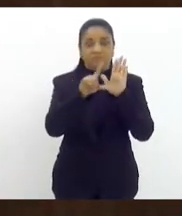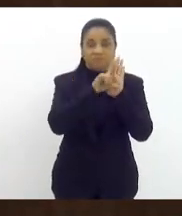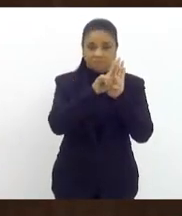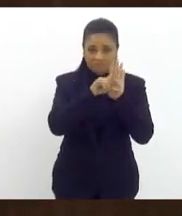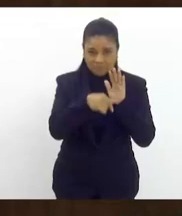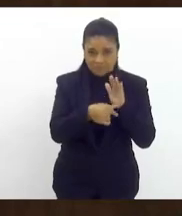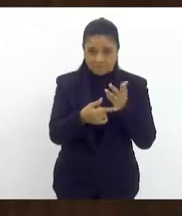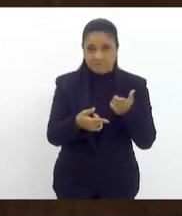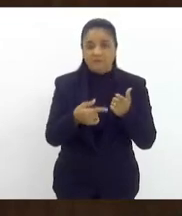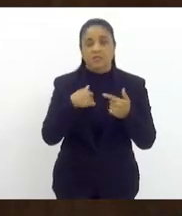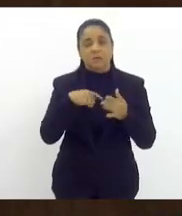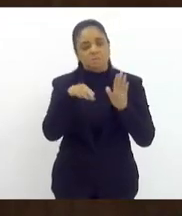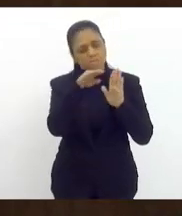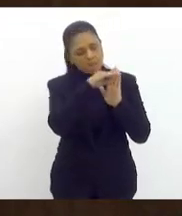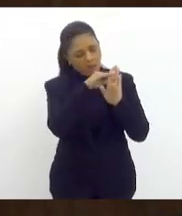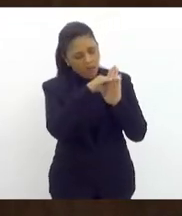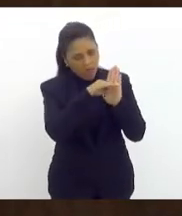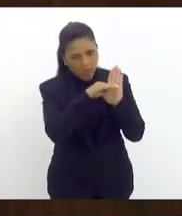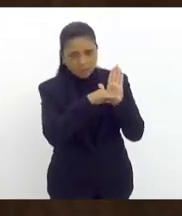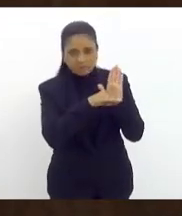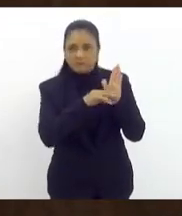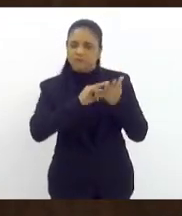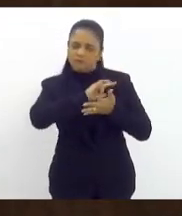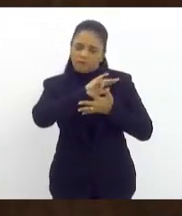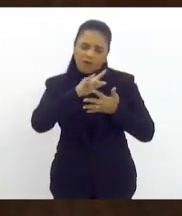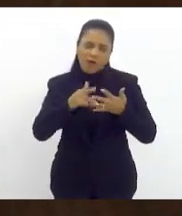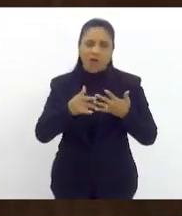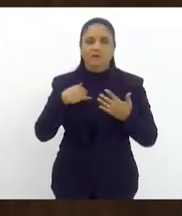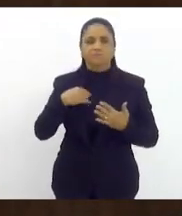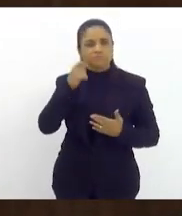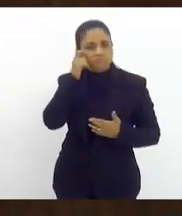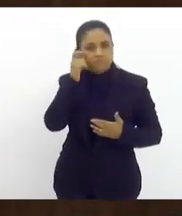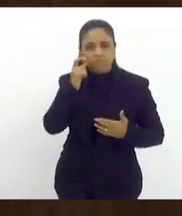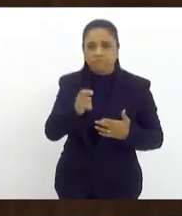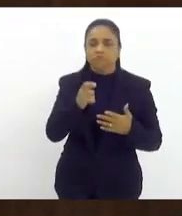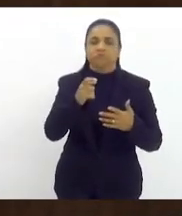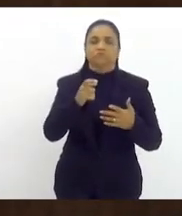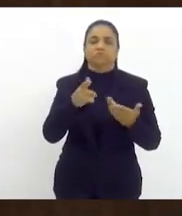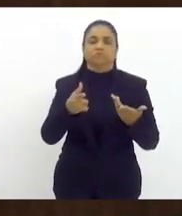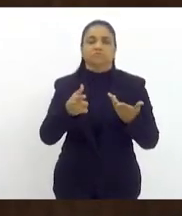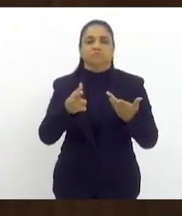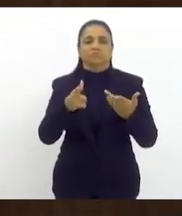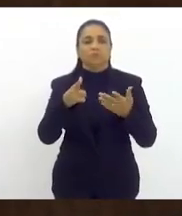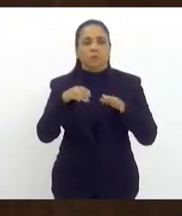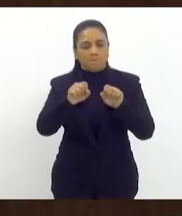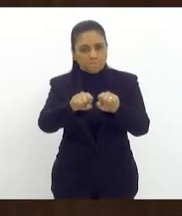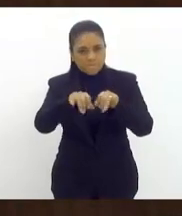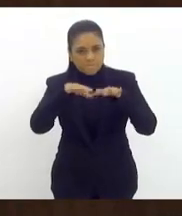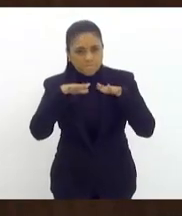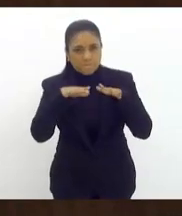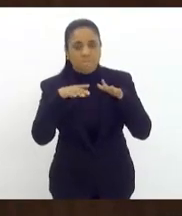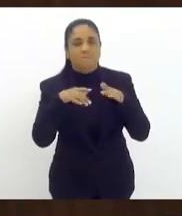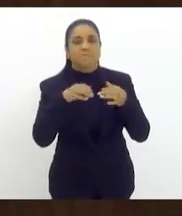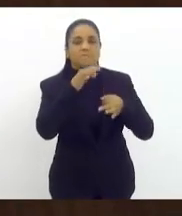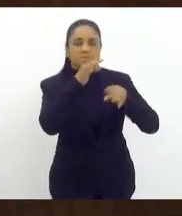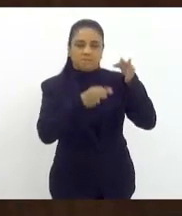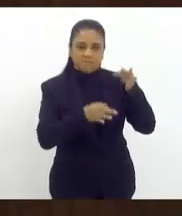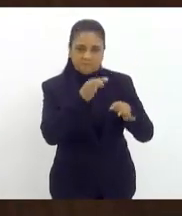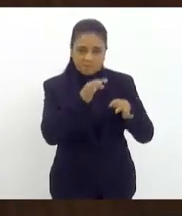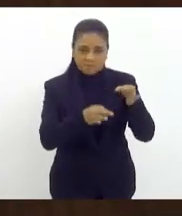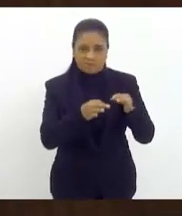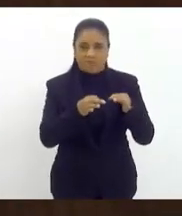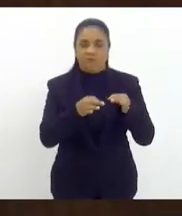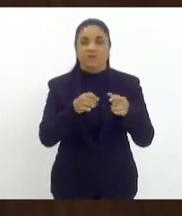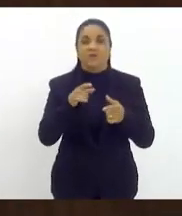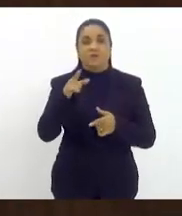pautas que interessam ao Parlamento, ao Legislativo. Então, estão todos e todas convidados, você que é unaliano